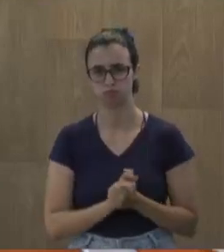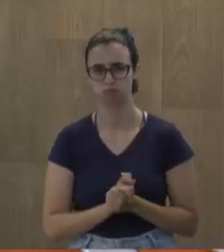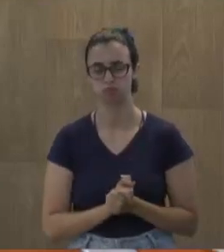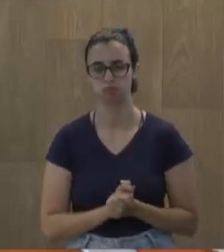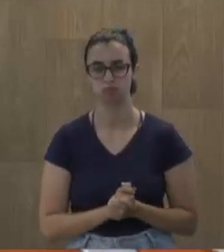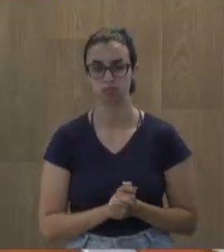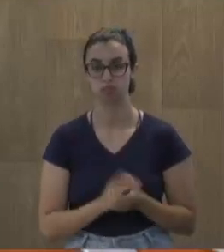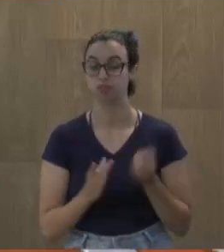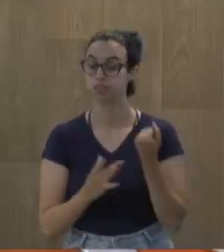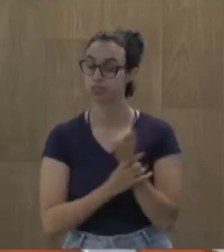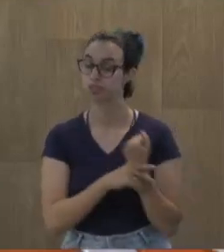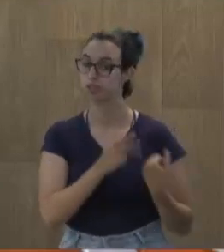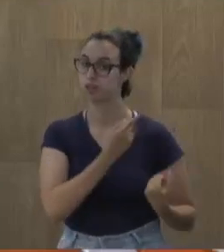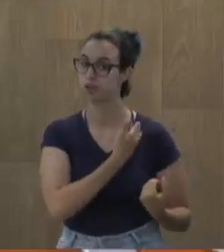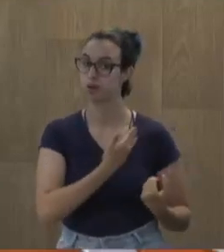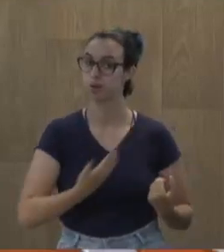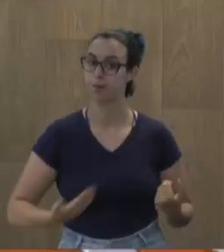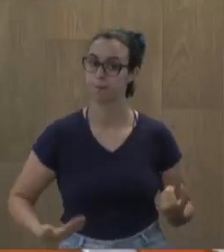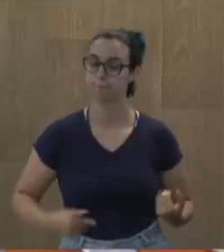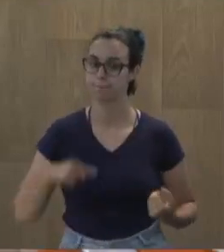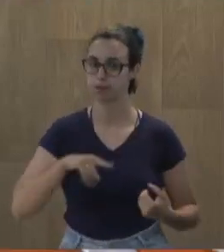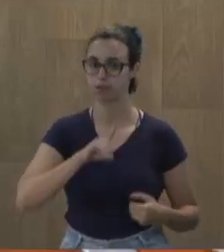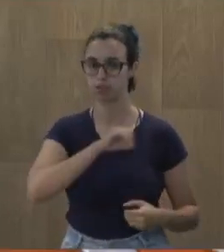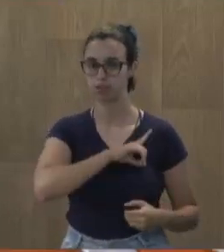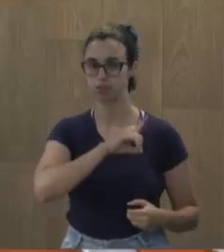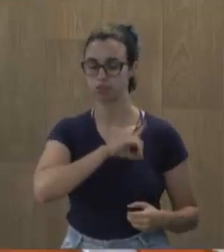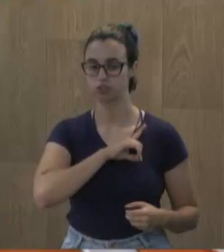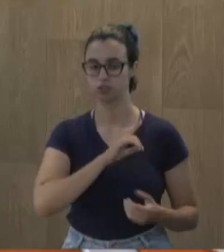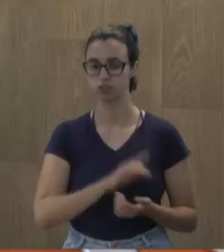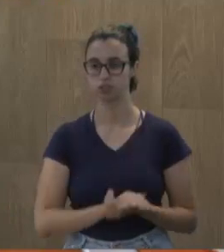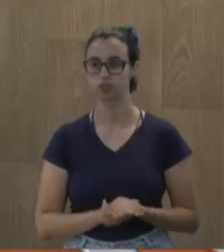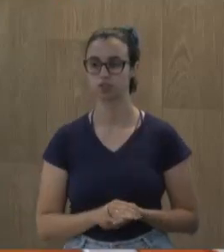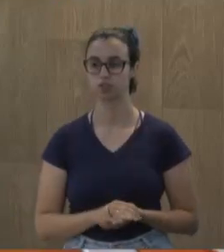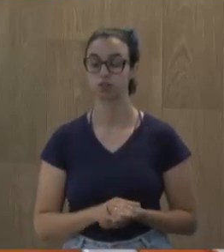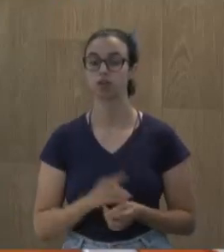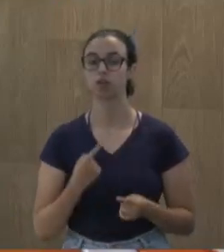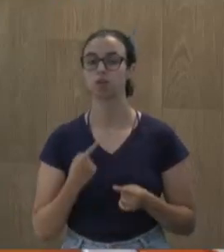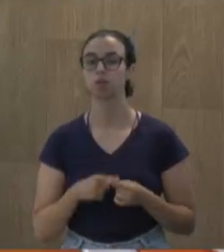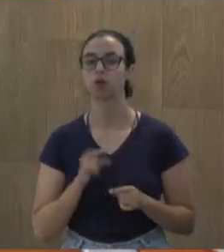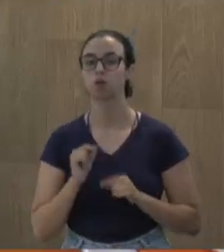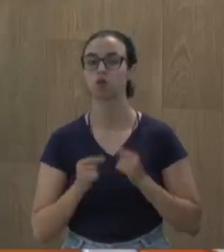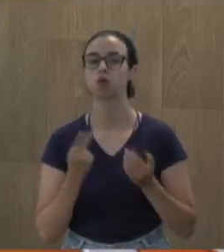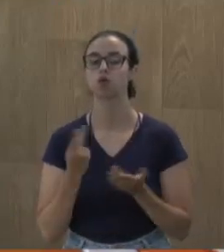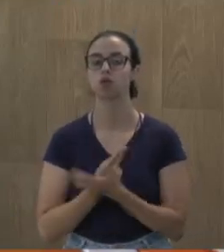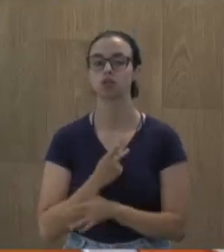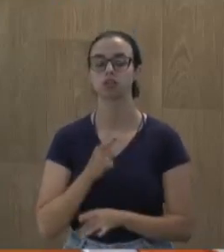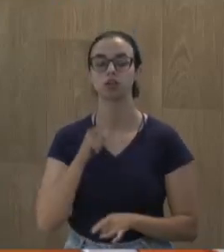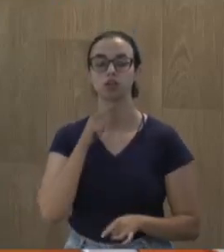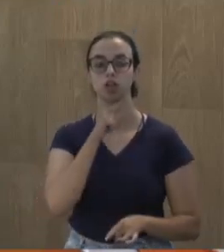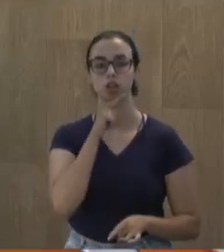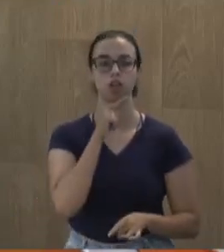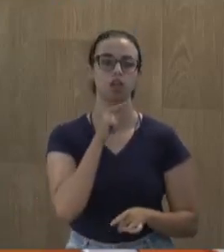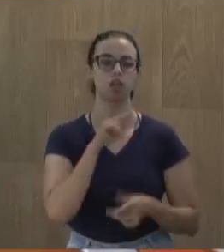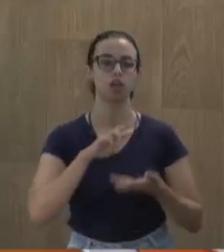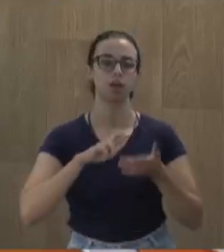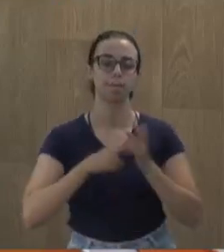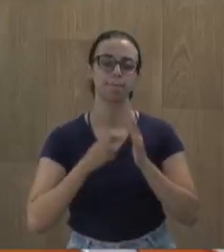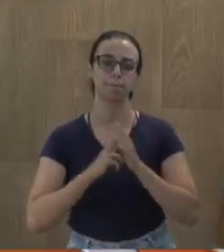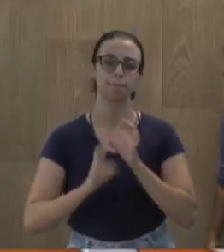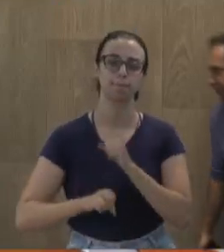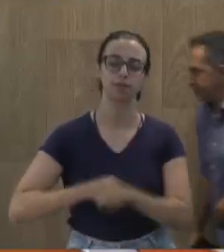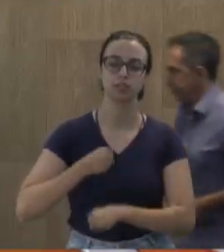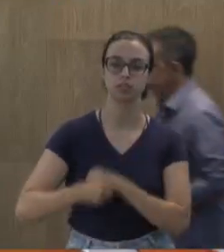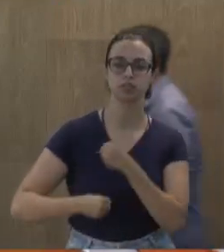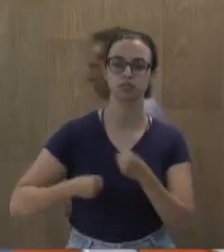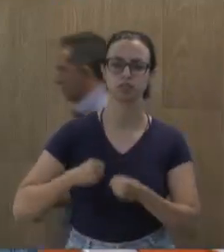Pública aqui na nossa cidade ele também da guarda municipal devido o que aconteceu lá na praça do Santuário e a gente tem que ficar